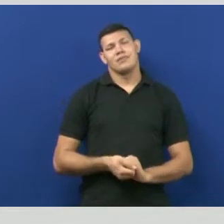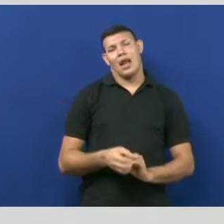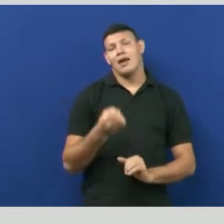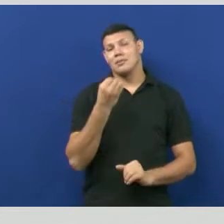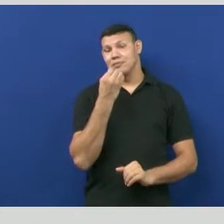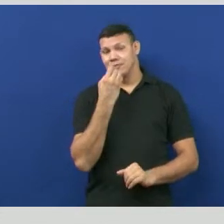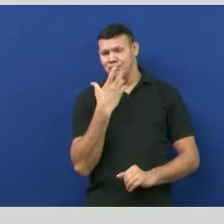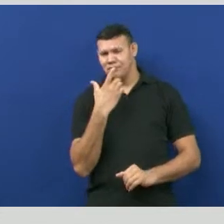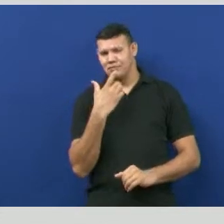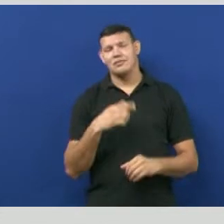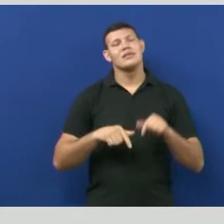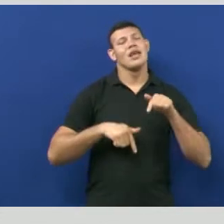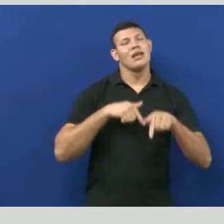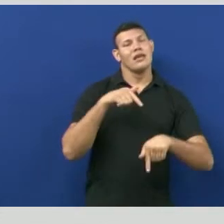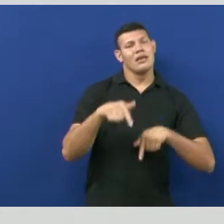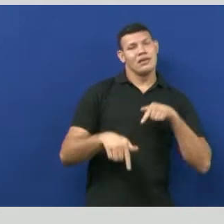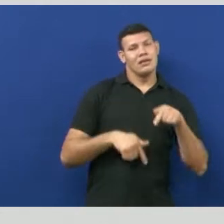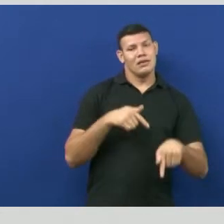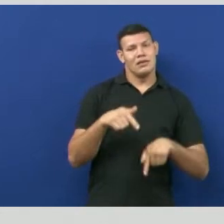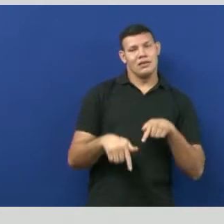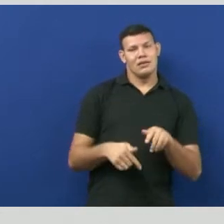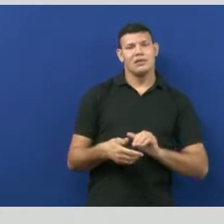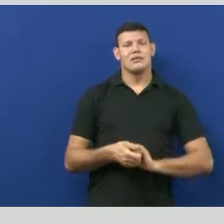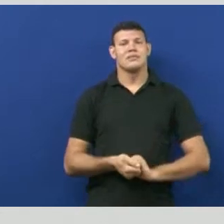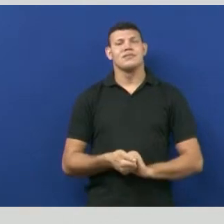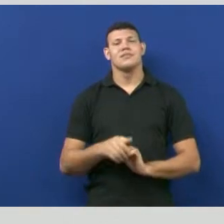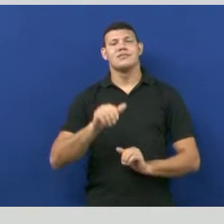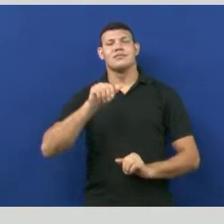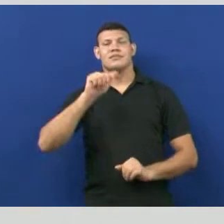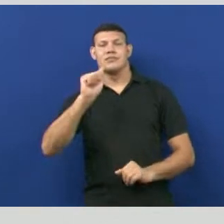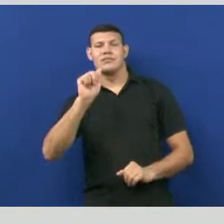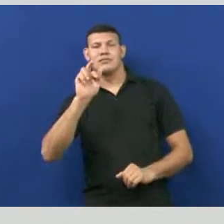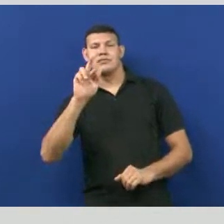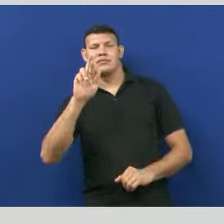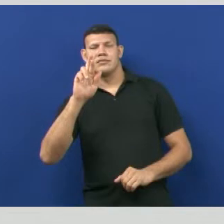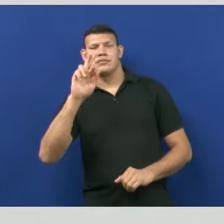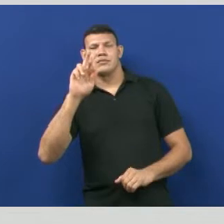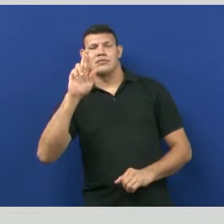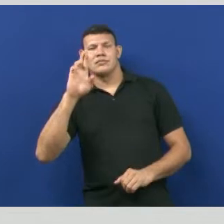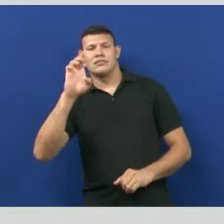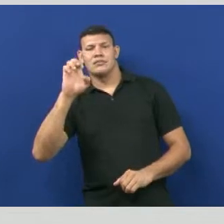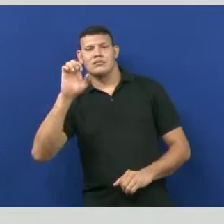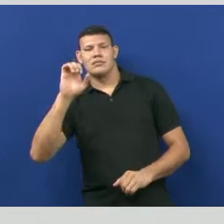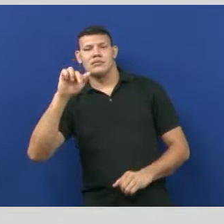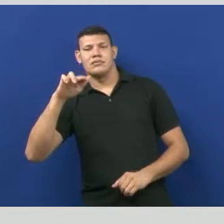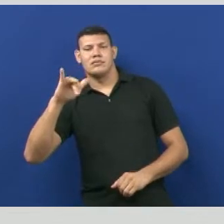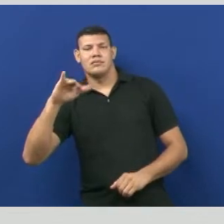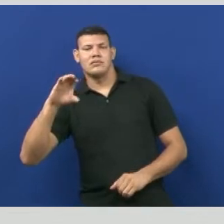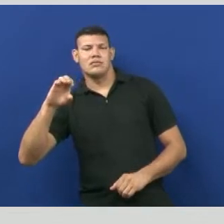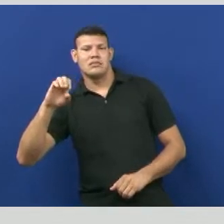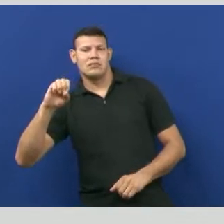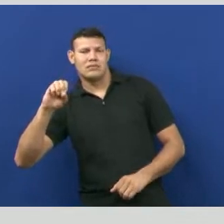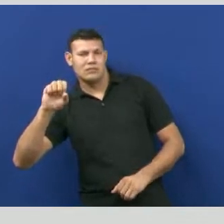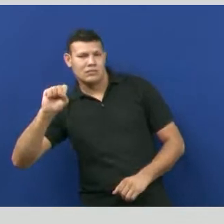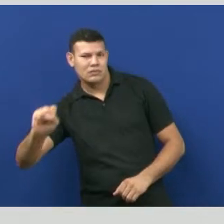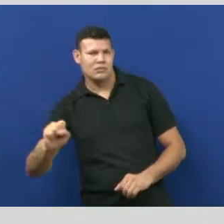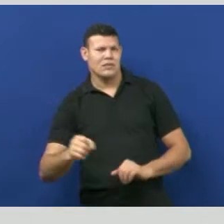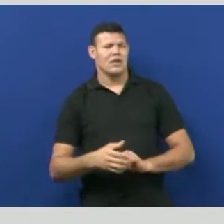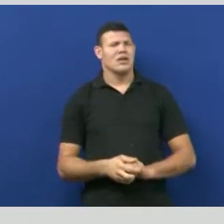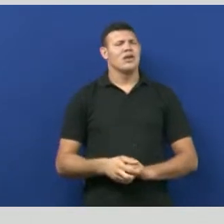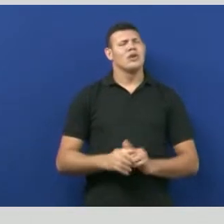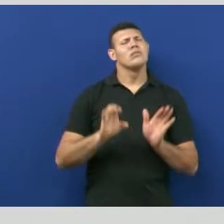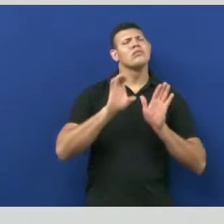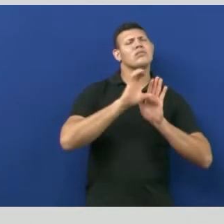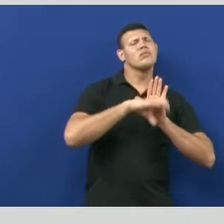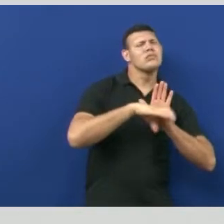um químico, o chamado Arrhenius, ele criou um conceito a respeito dos ácidos,